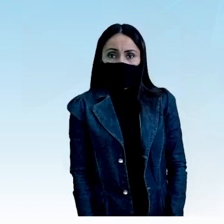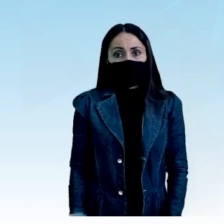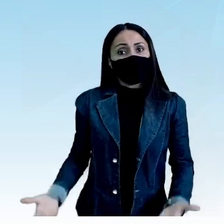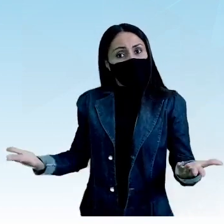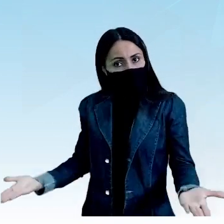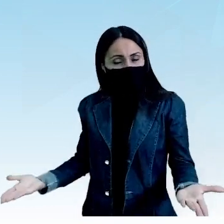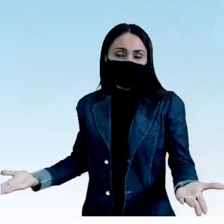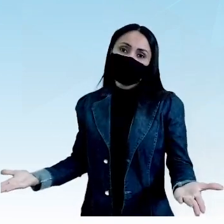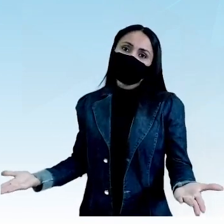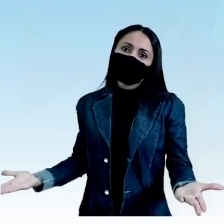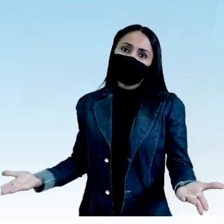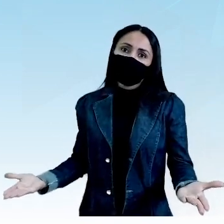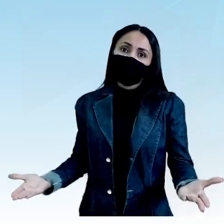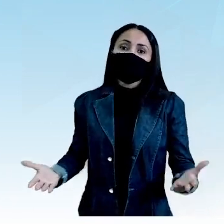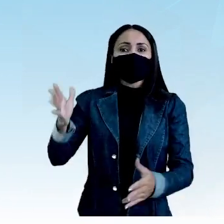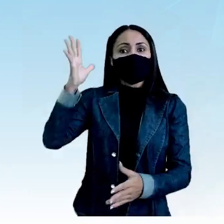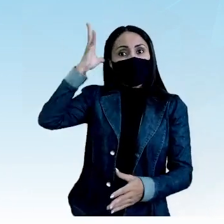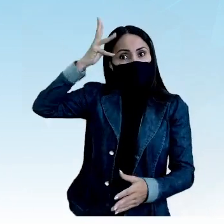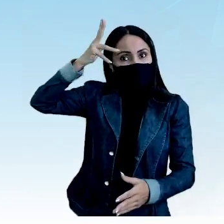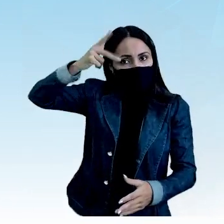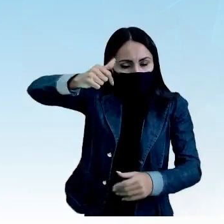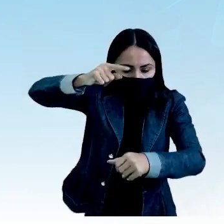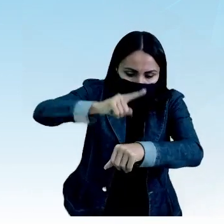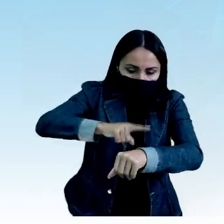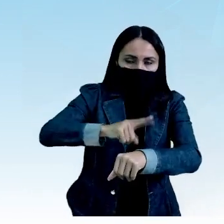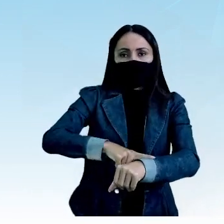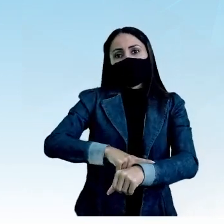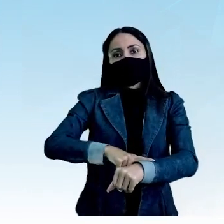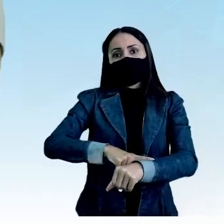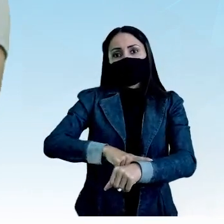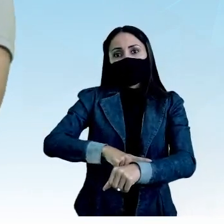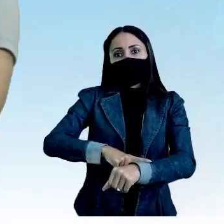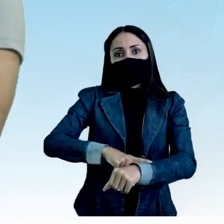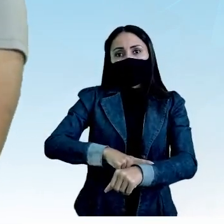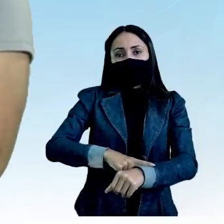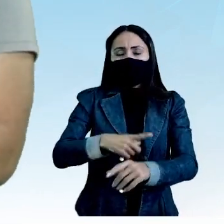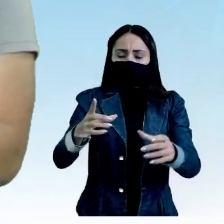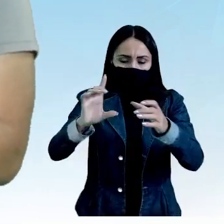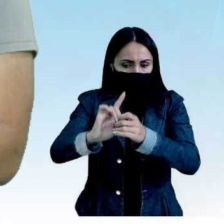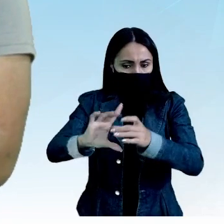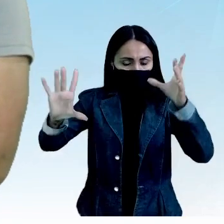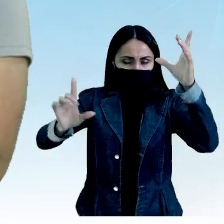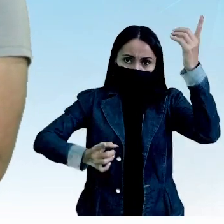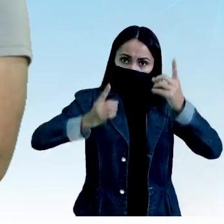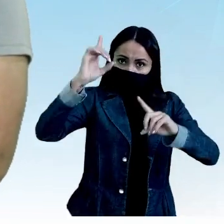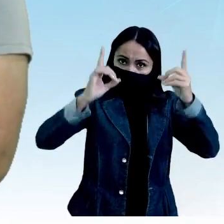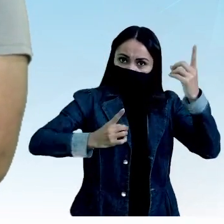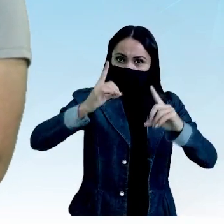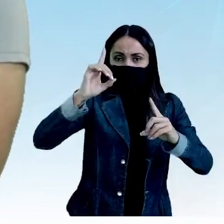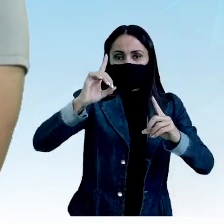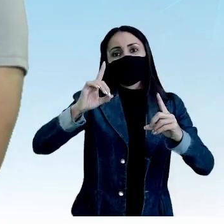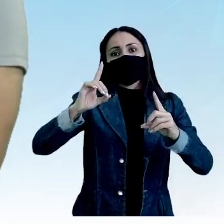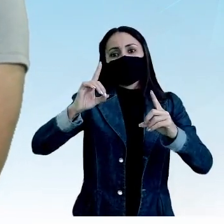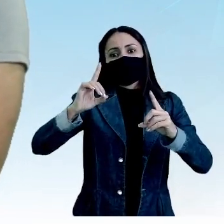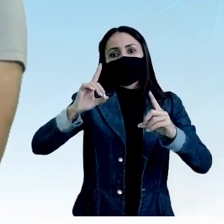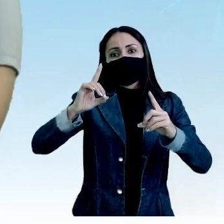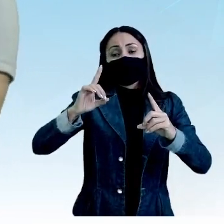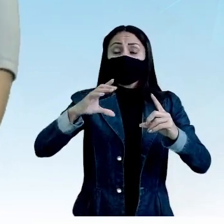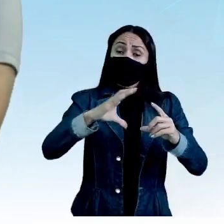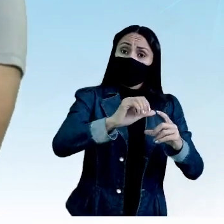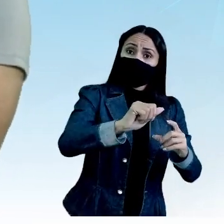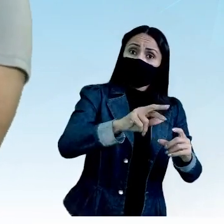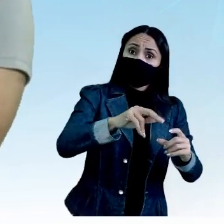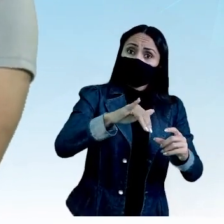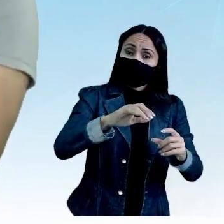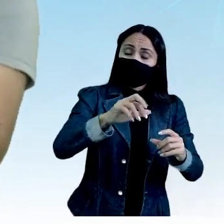exatamente à meia-noite. À meia-noite, porque ele tinha que sair antes para abrir o carnaval antes da troça mista da Cariri e dar